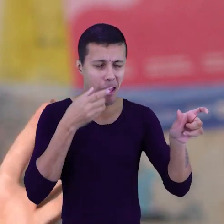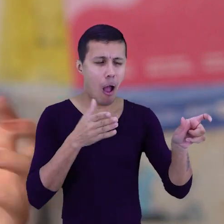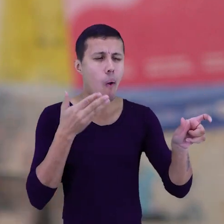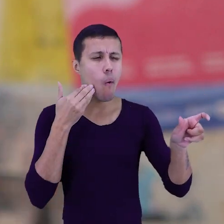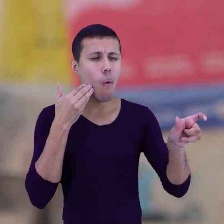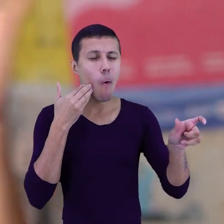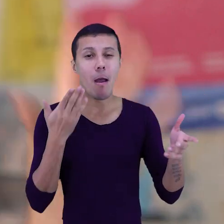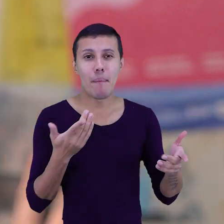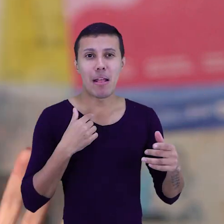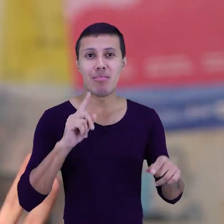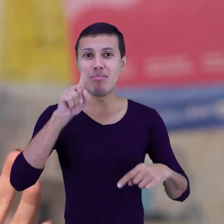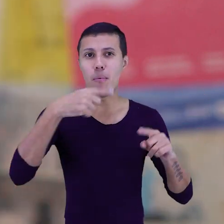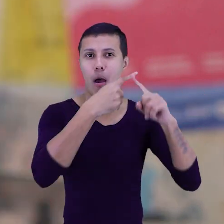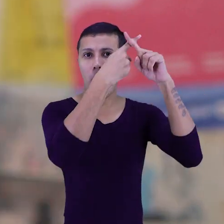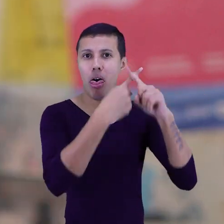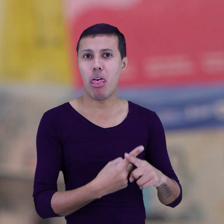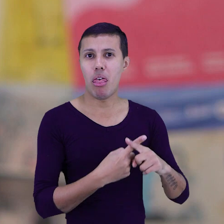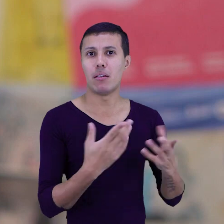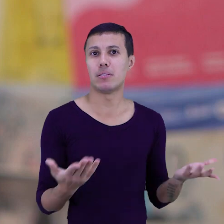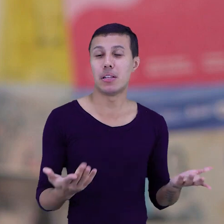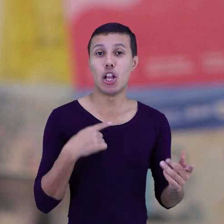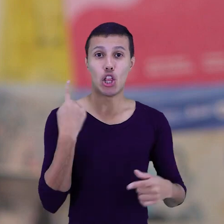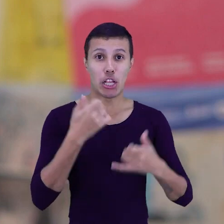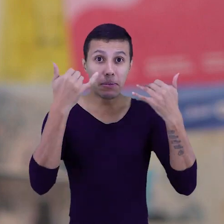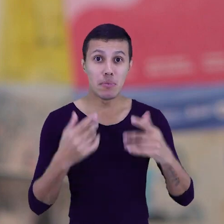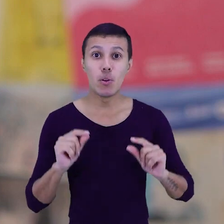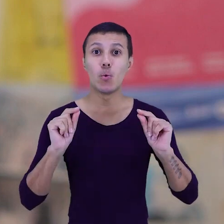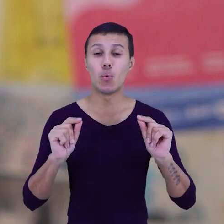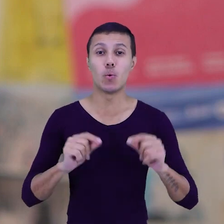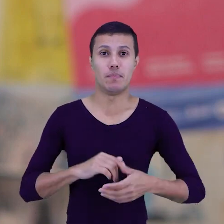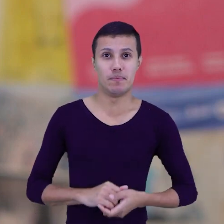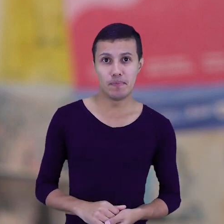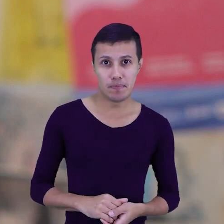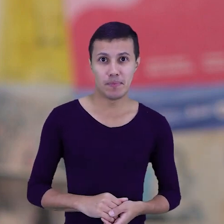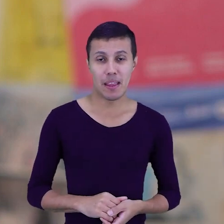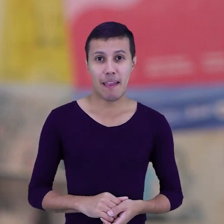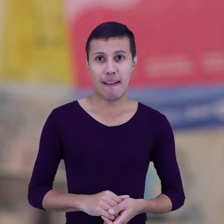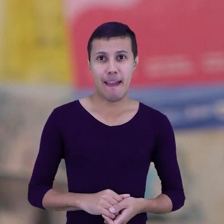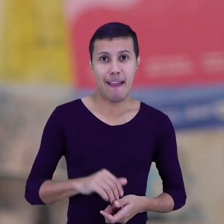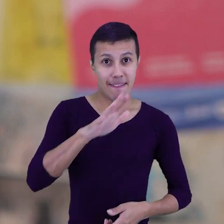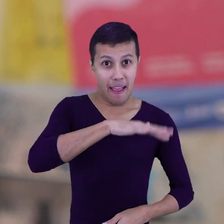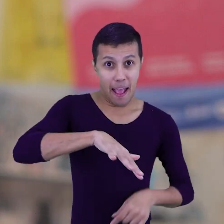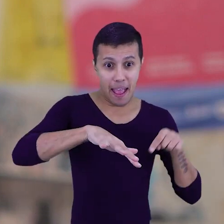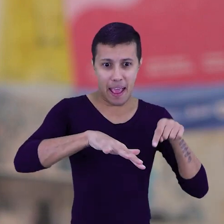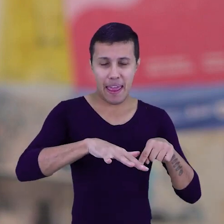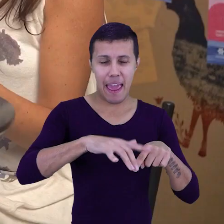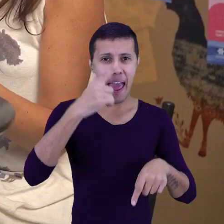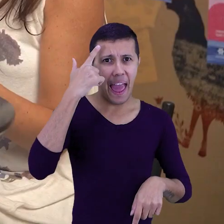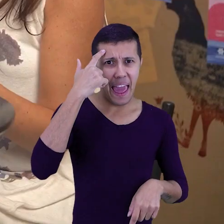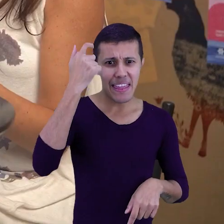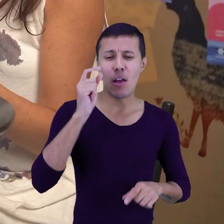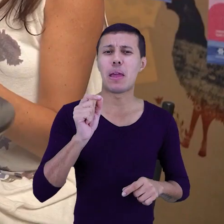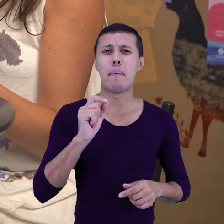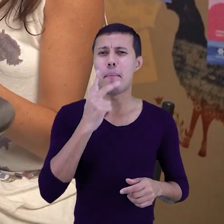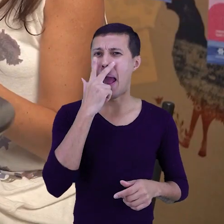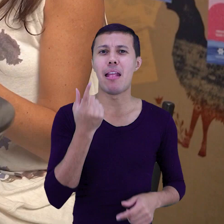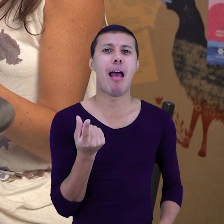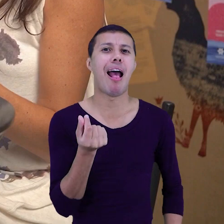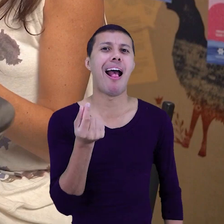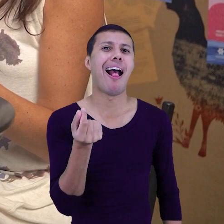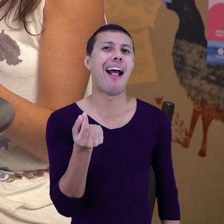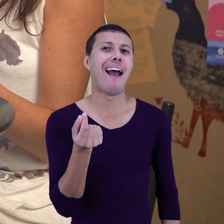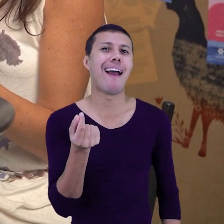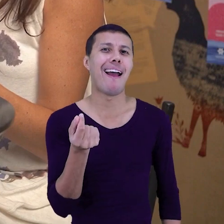daquela outra pessoa e vai virar concorrente dela, sabe? Porque a gente fala bastante também nesse mundo que a ideia não